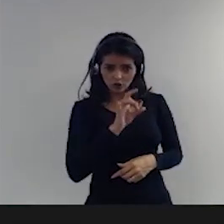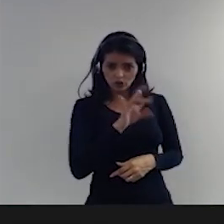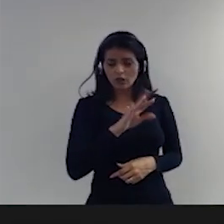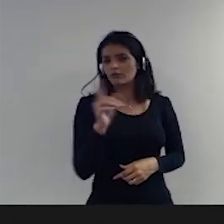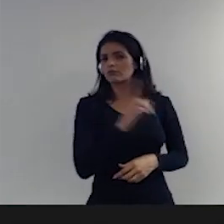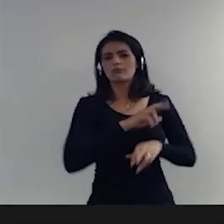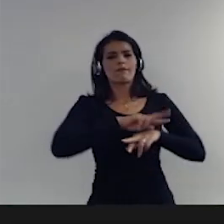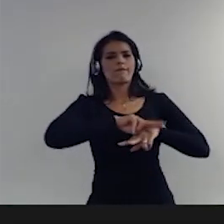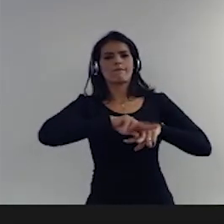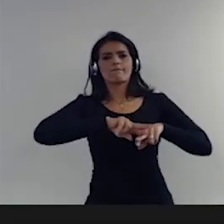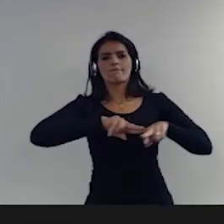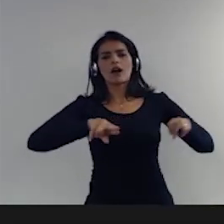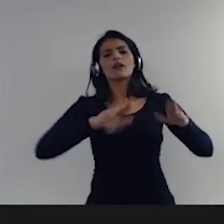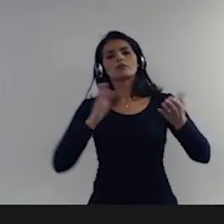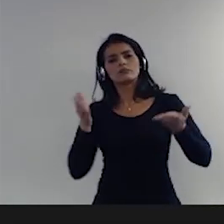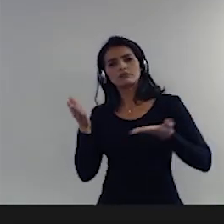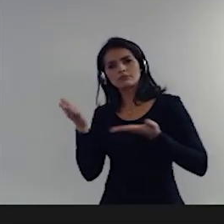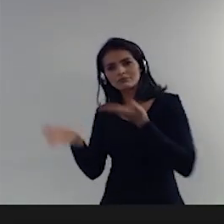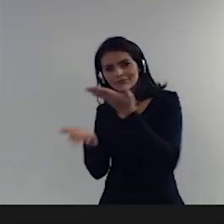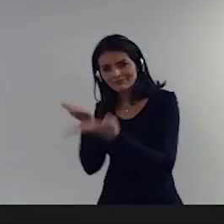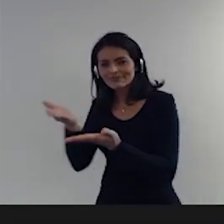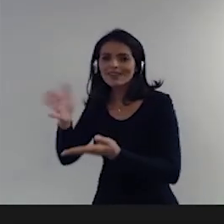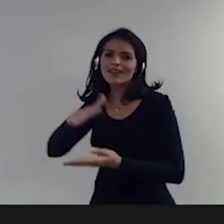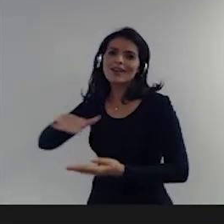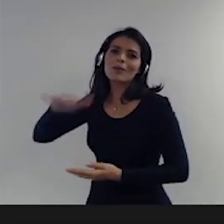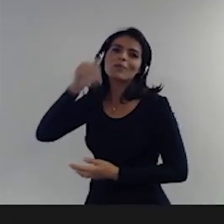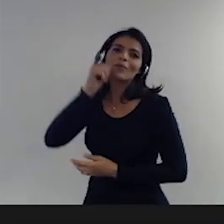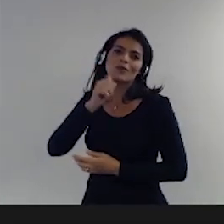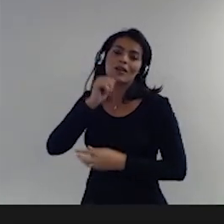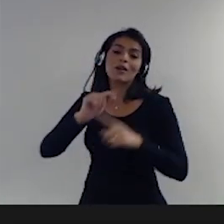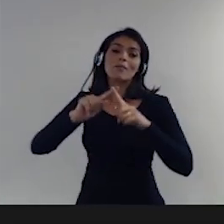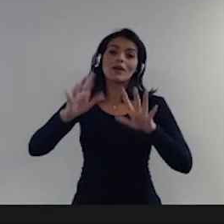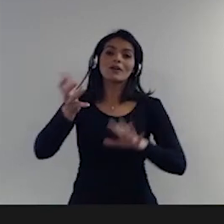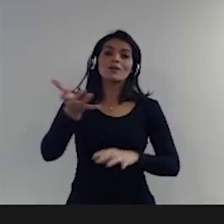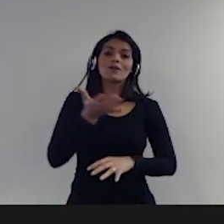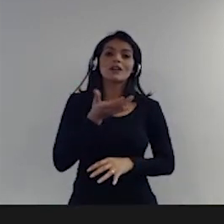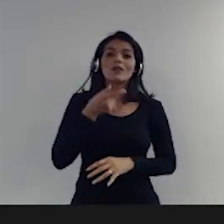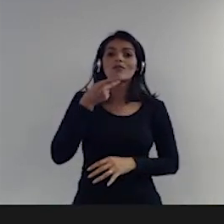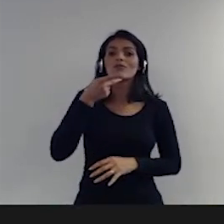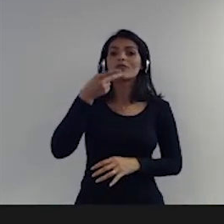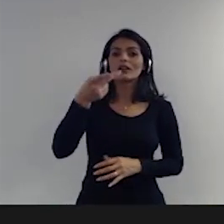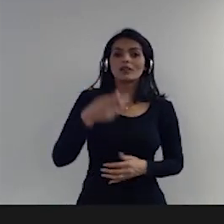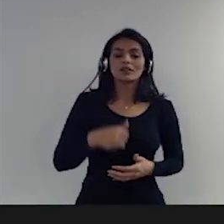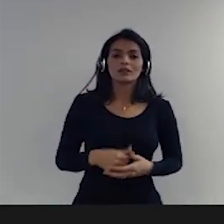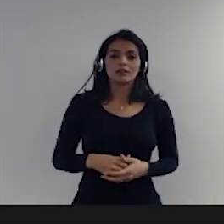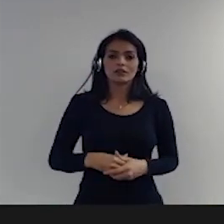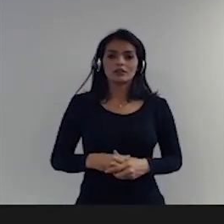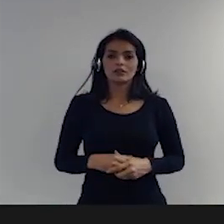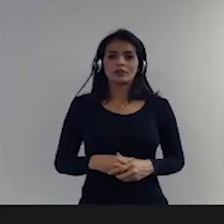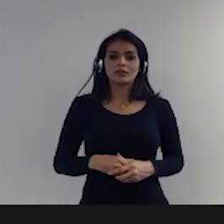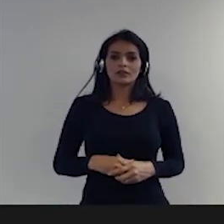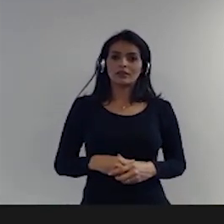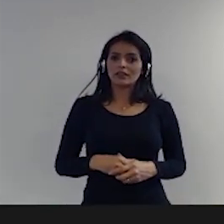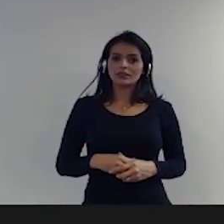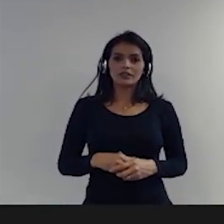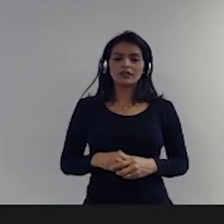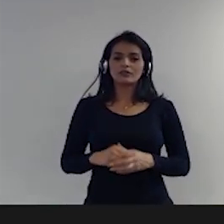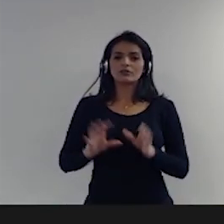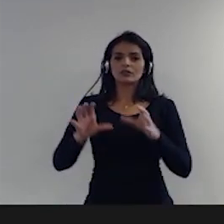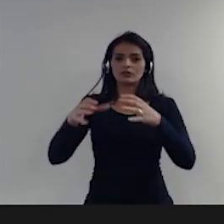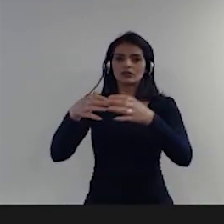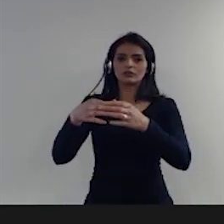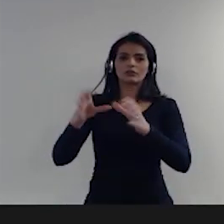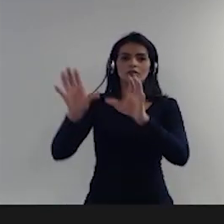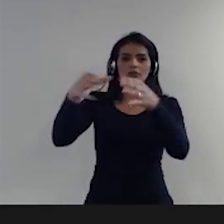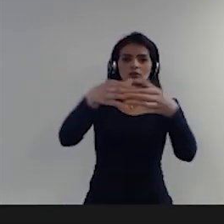estão voltadas a essa população, mas, como eu ainda pretendo falar de outros grupos, eu vou deixar